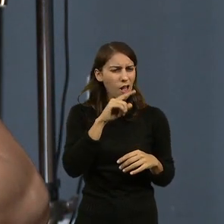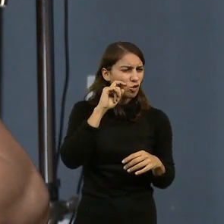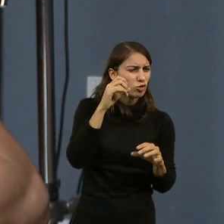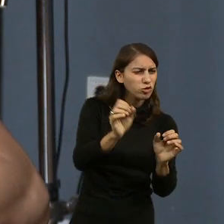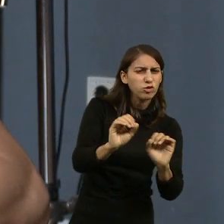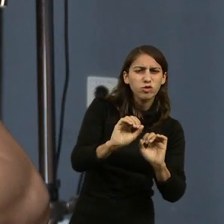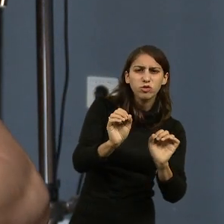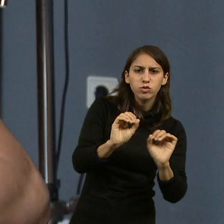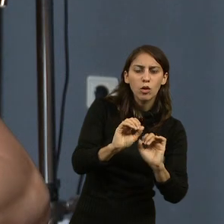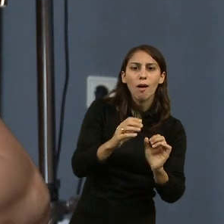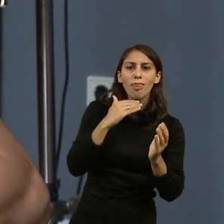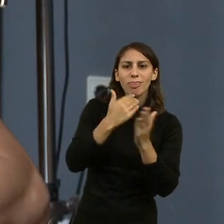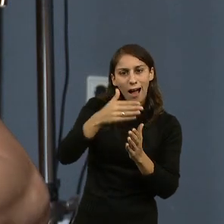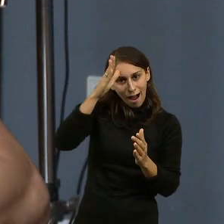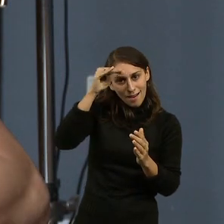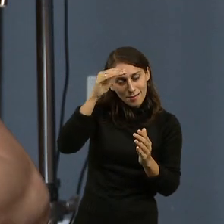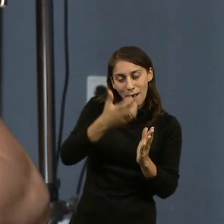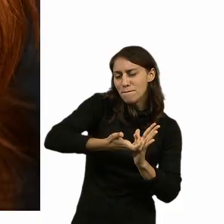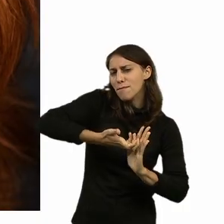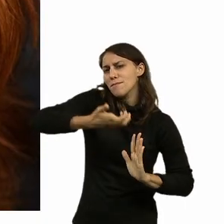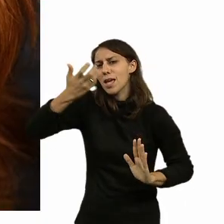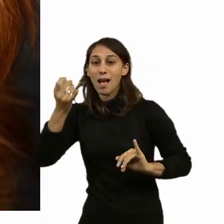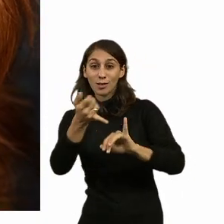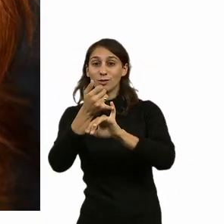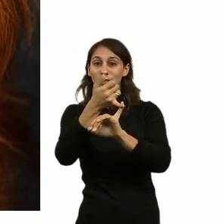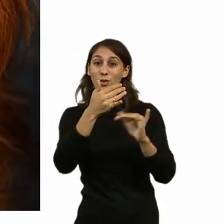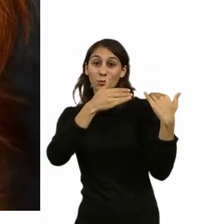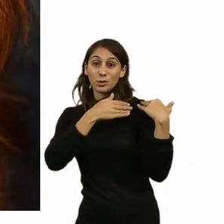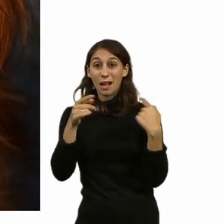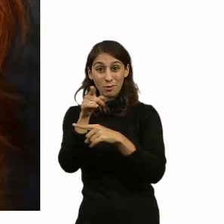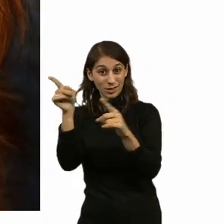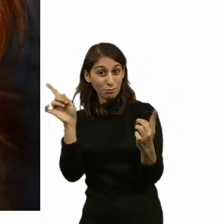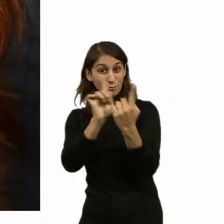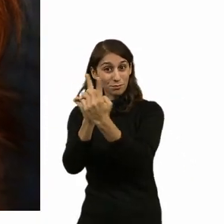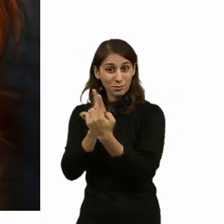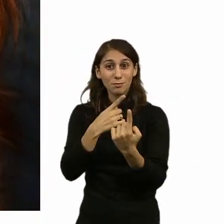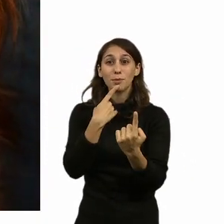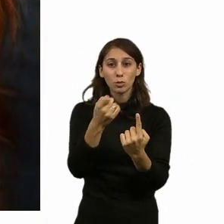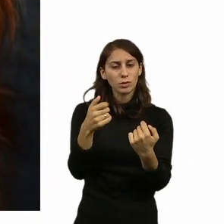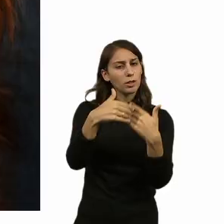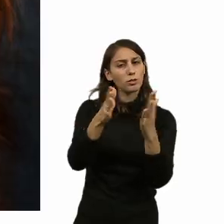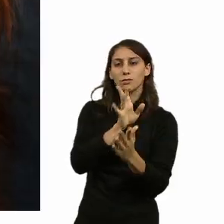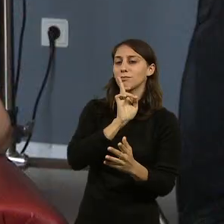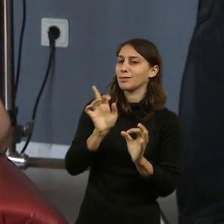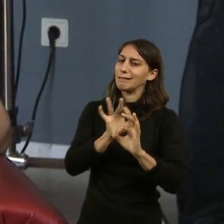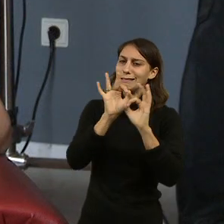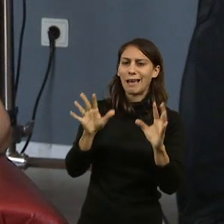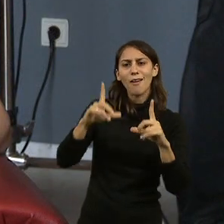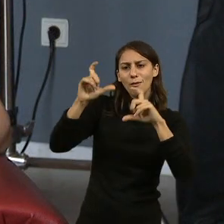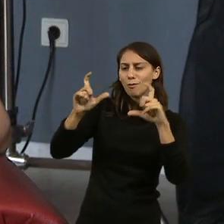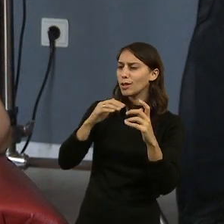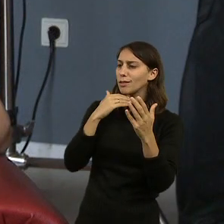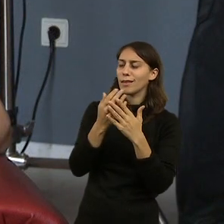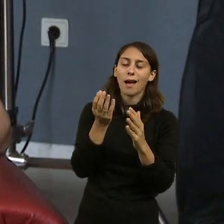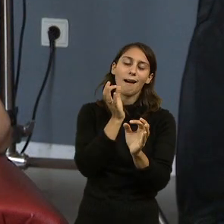falarem com os responsáveis das associações, vão dizer maravilhas, vão dizer que as fotos fazem milagres. E eu já tive alguns que fotografei com 10, 11, 12 anos que